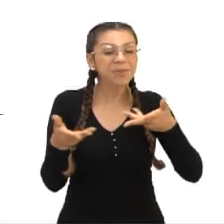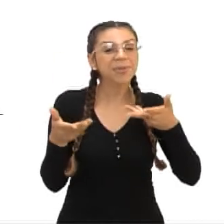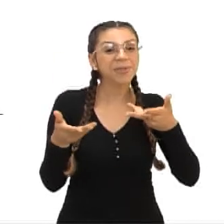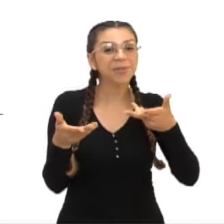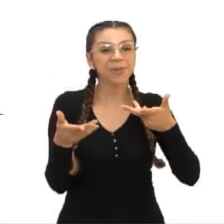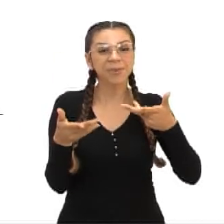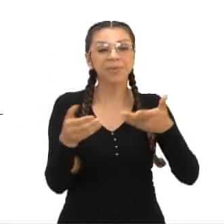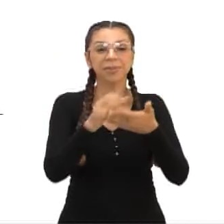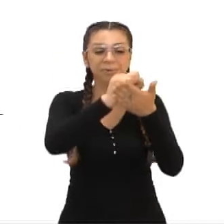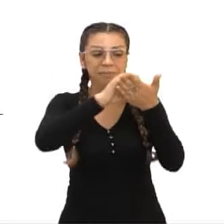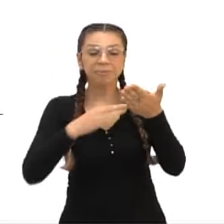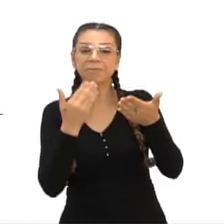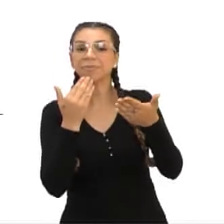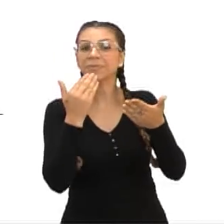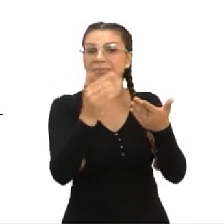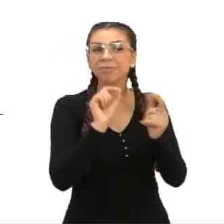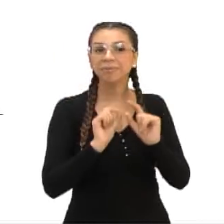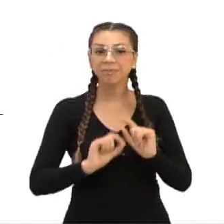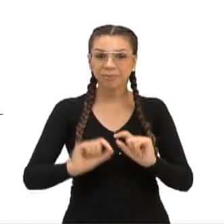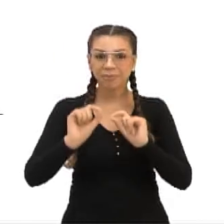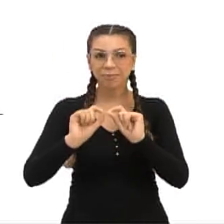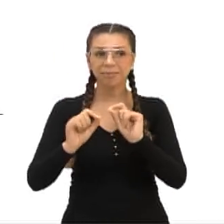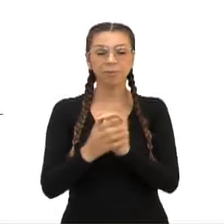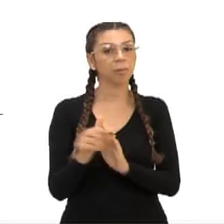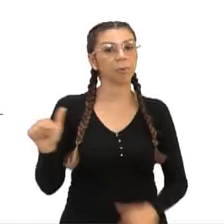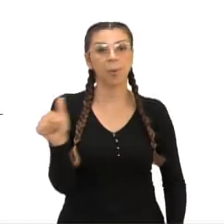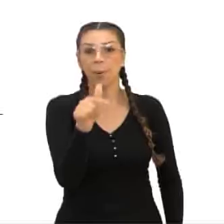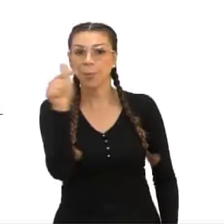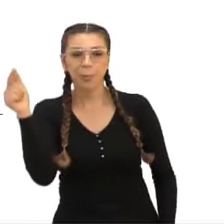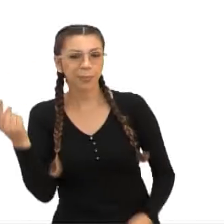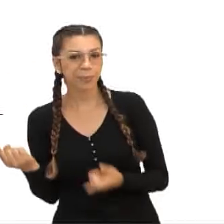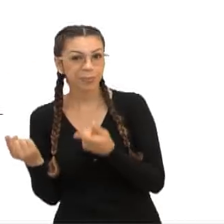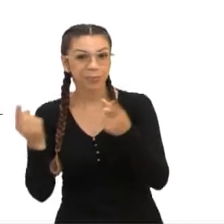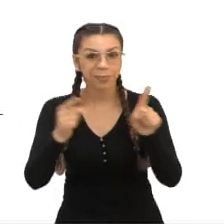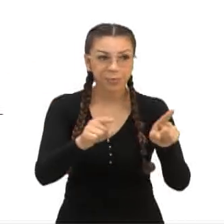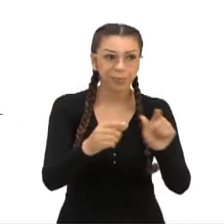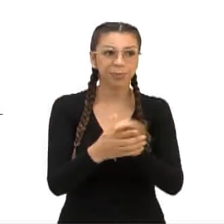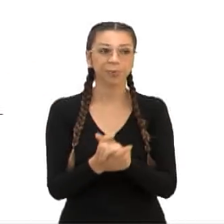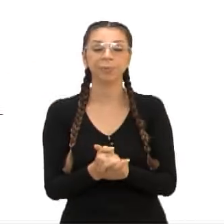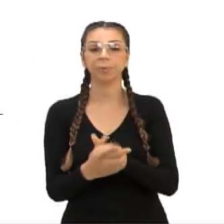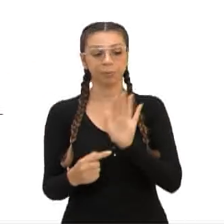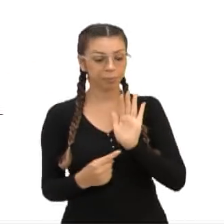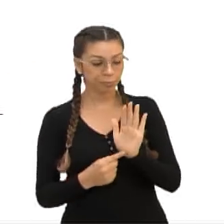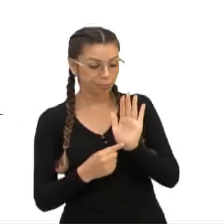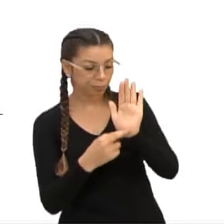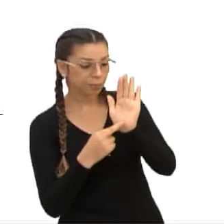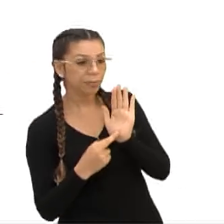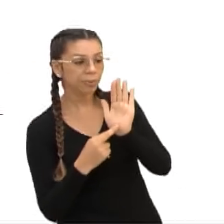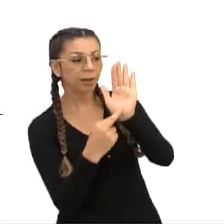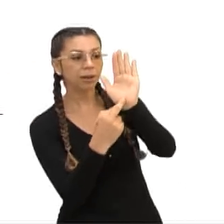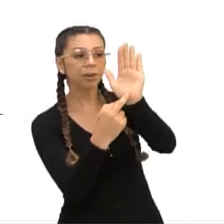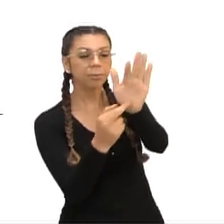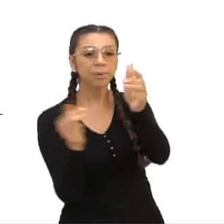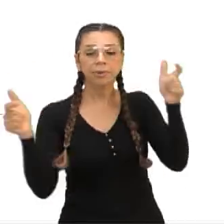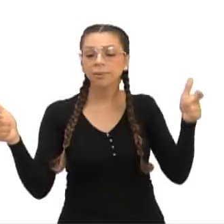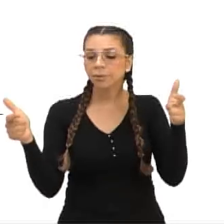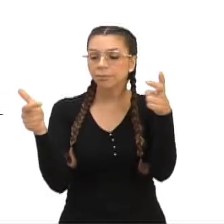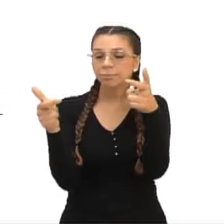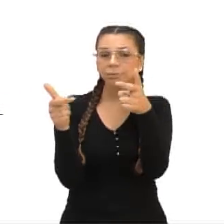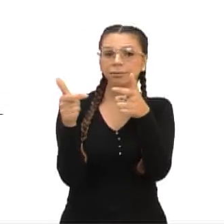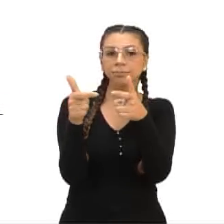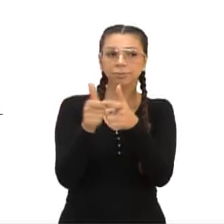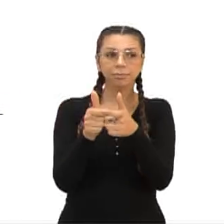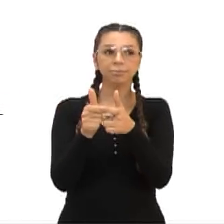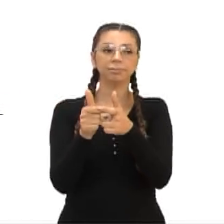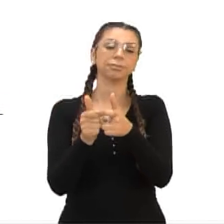me pedir, hein? Veja lá, ó. Um outro desafio. Represente a redução